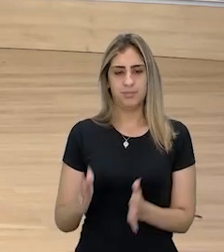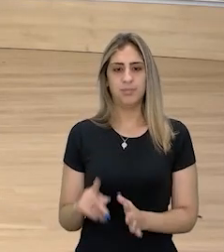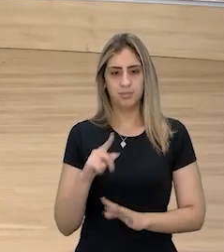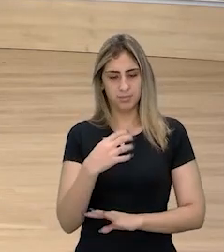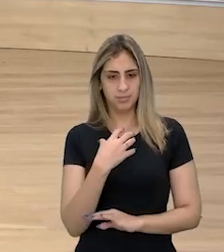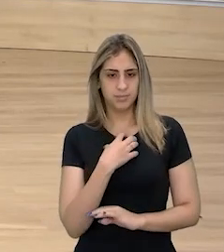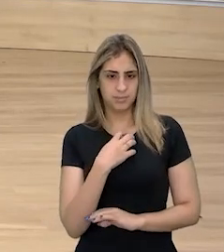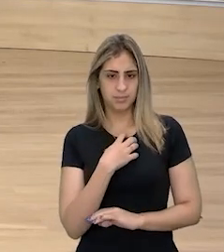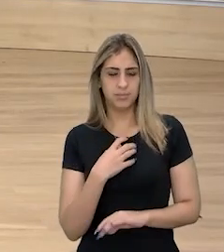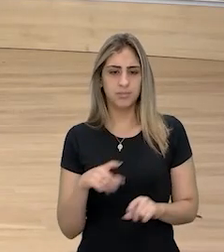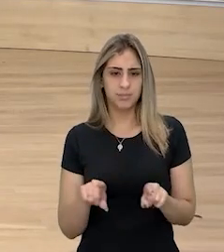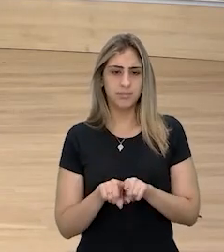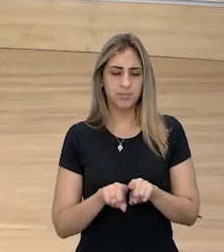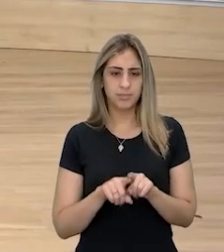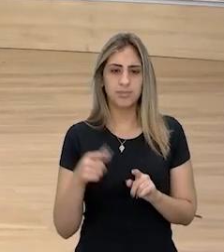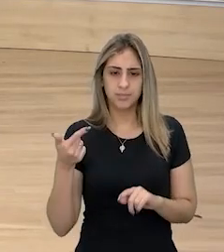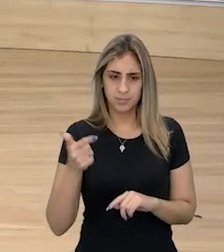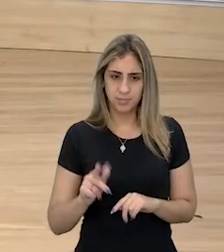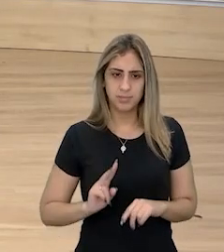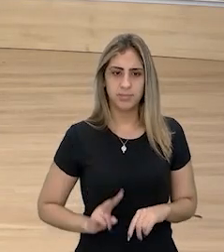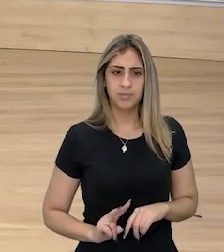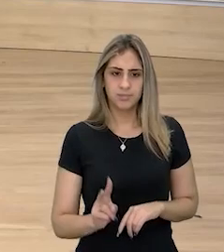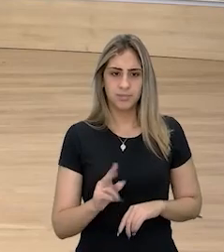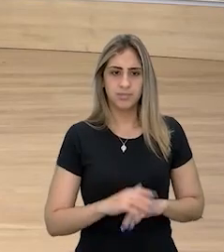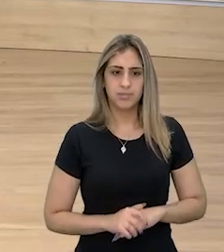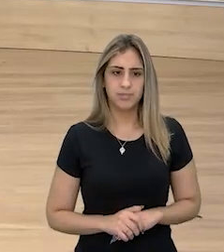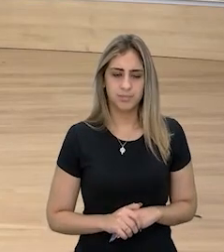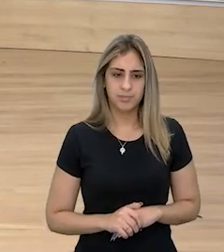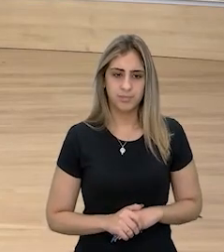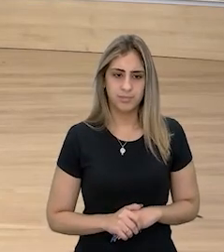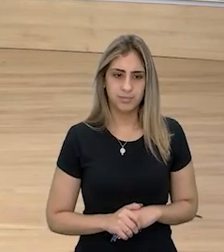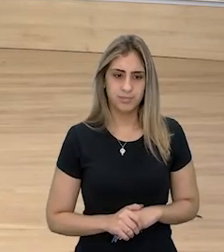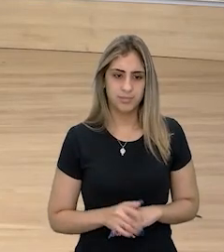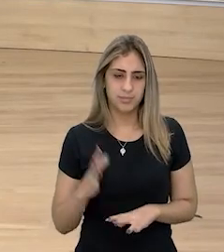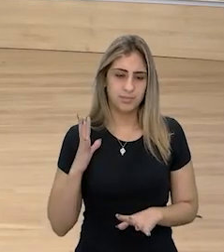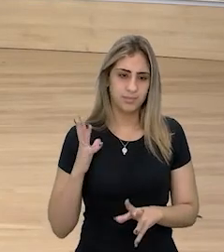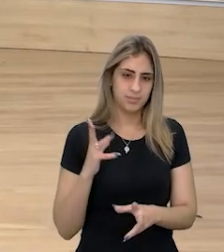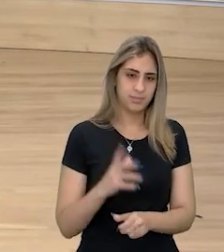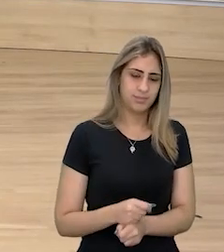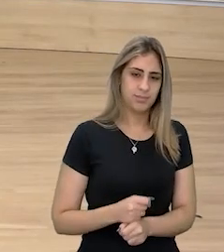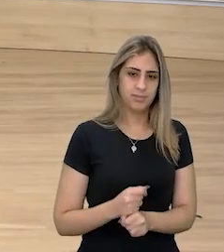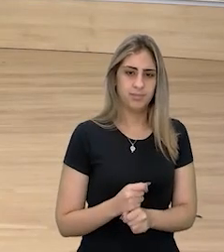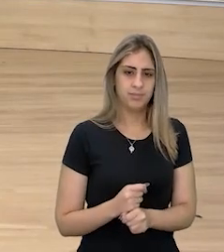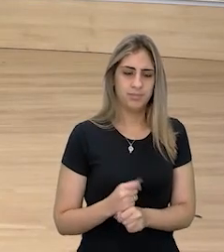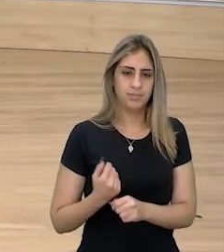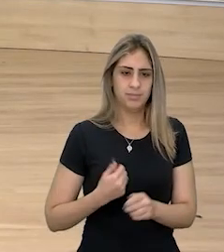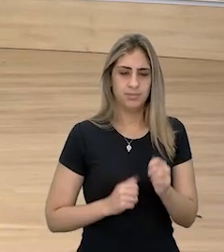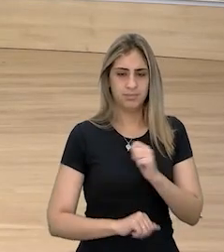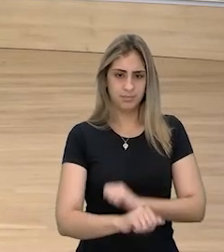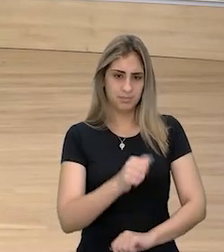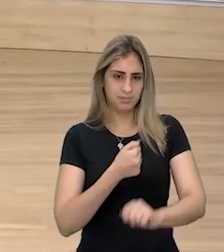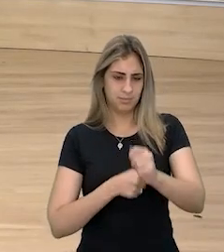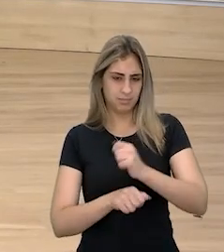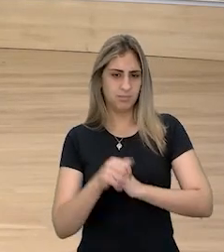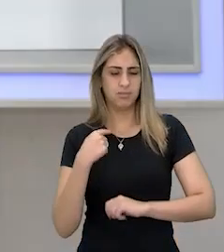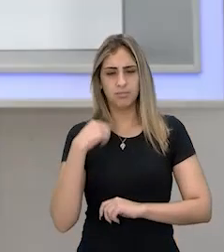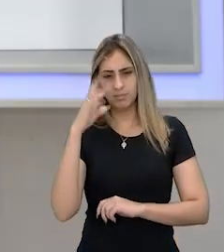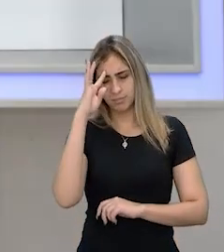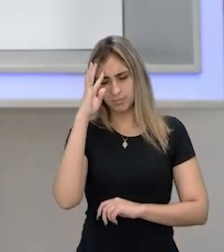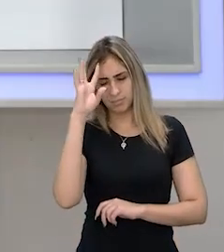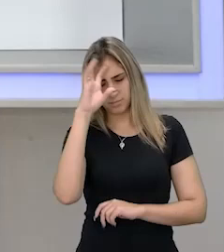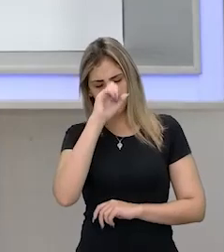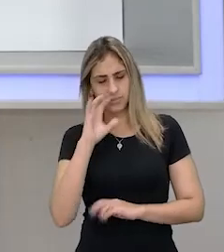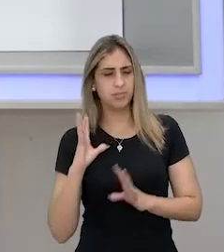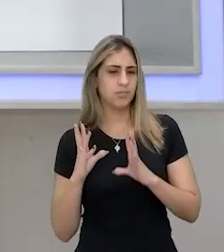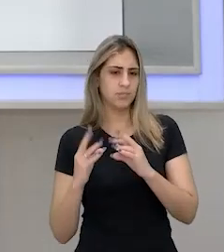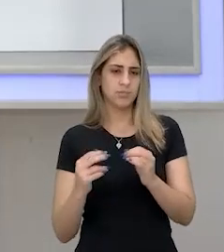parte. Aí depois eu ponho mais uma, vou somando os movimentos. Aí quando eu aprendi quase todos, eu